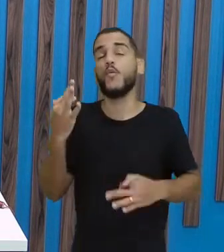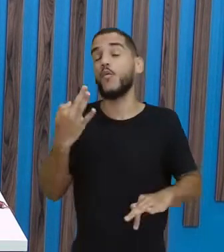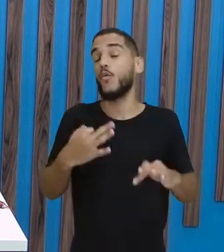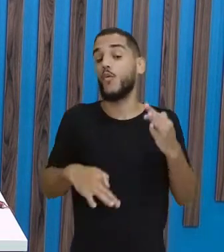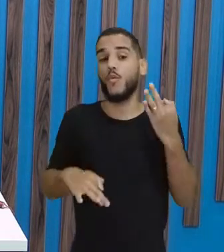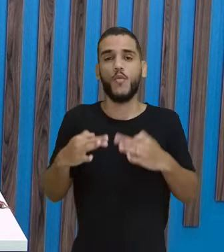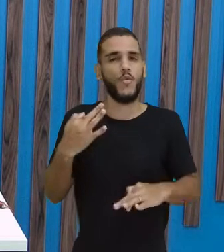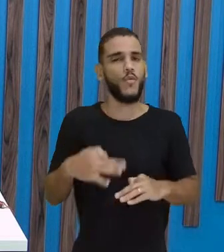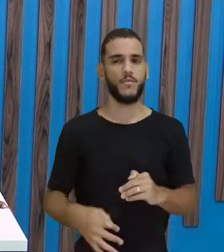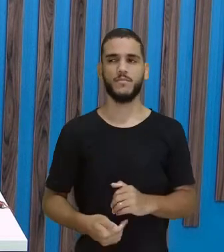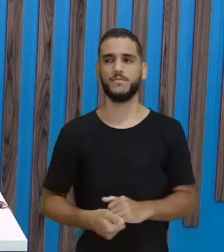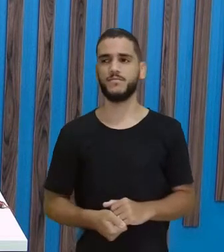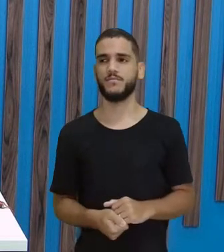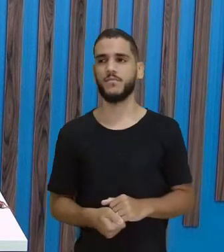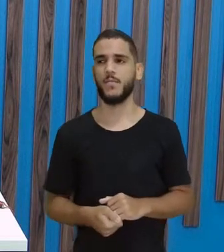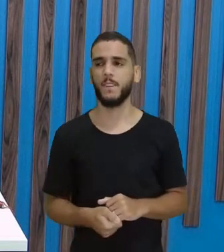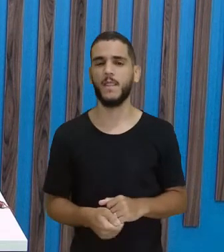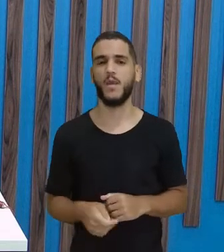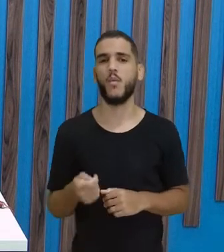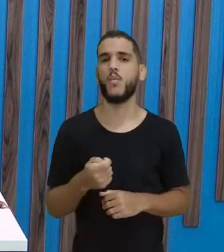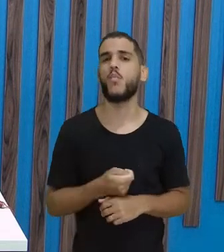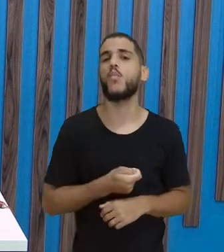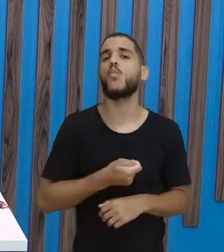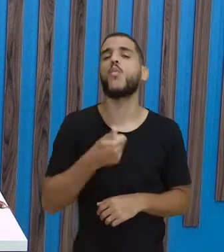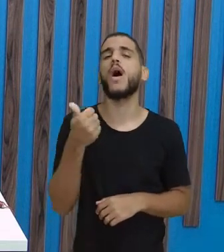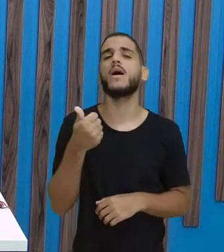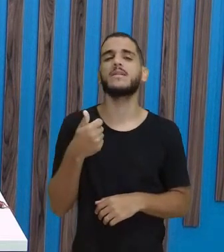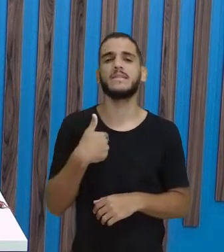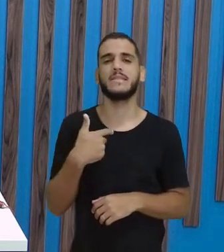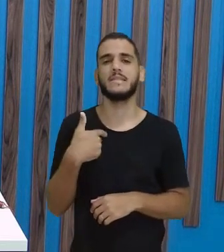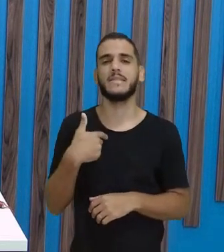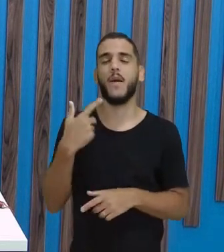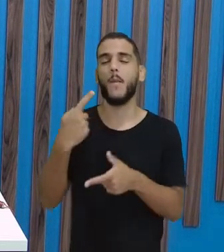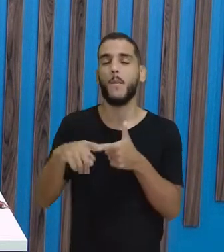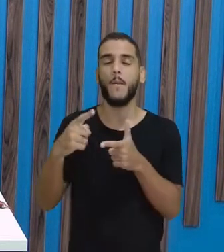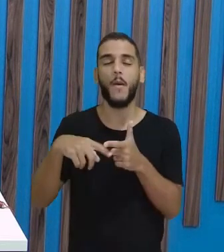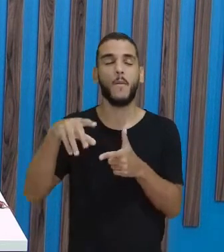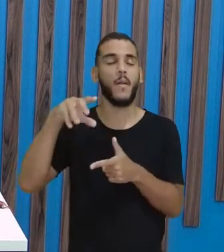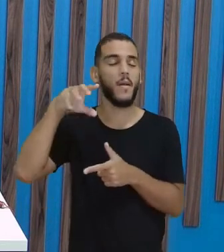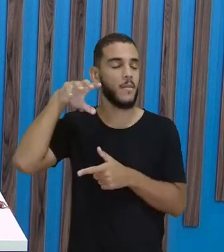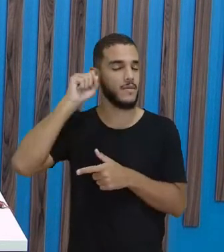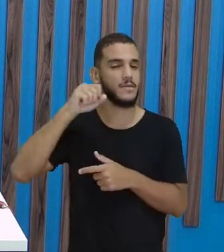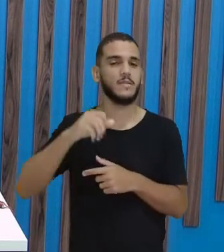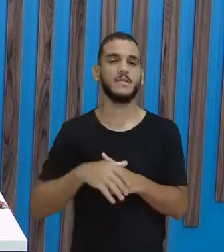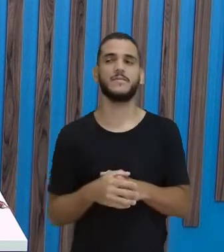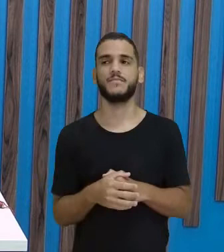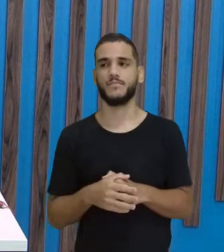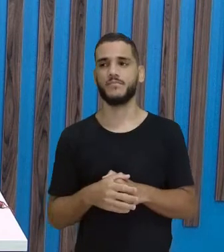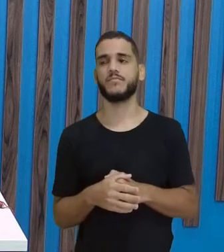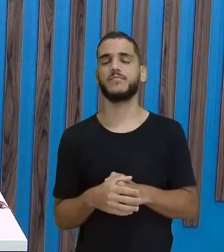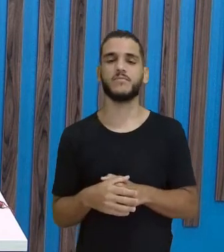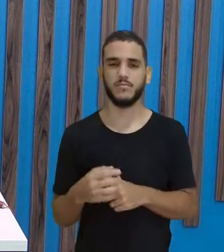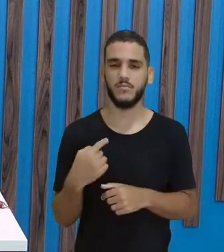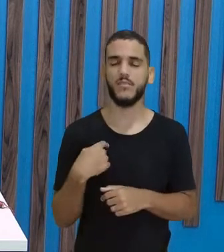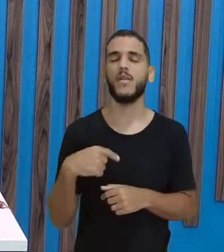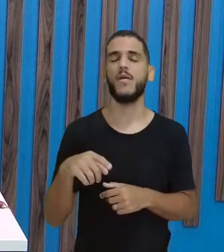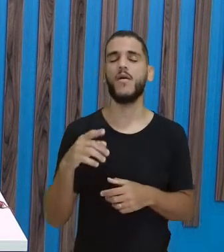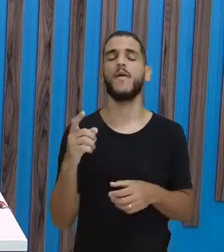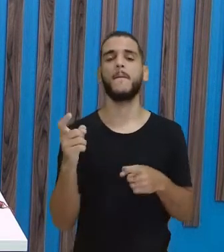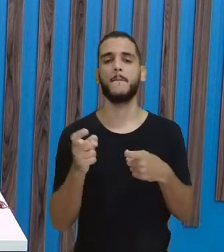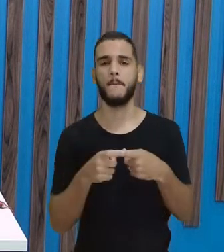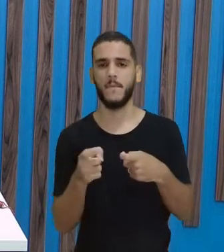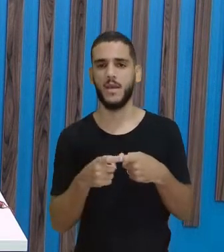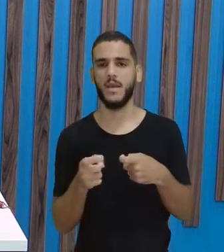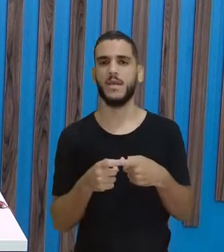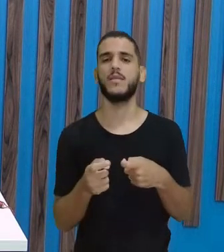imensa, sabe? Quase que eu fico com problemas de audição por causa disso. Mas aí a gente foi no médico, eu tomei remédio, né, por um bom tempo,